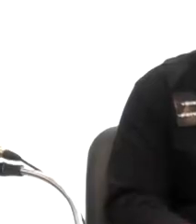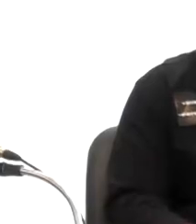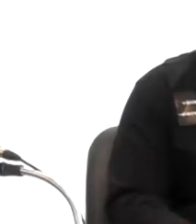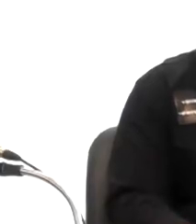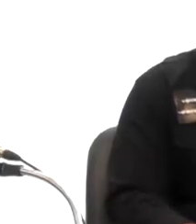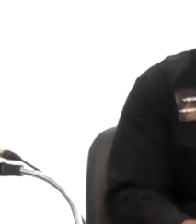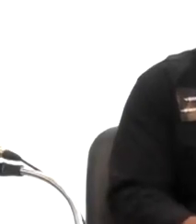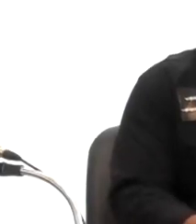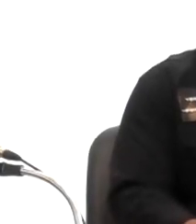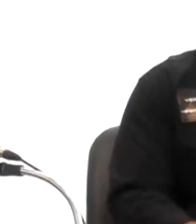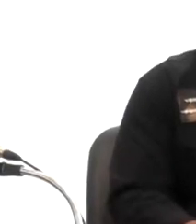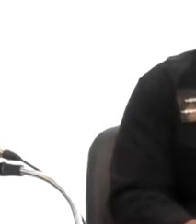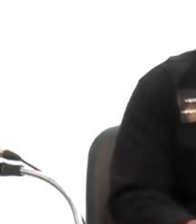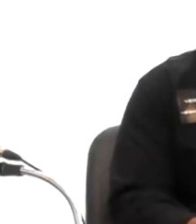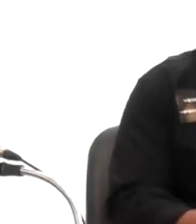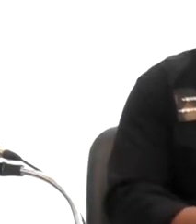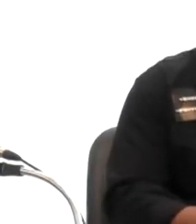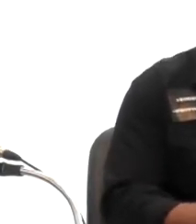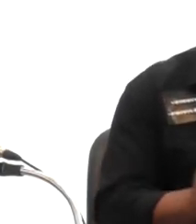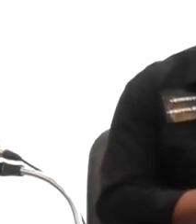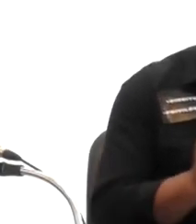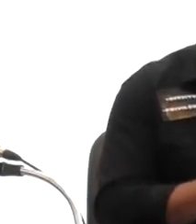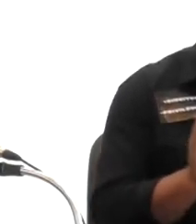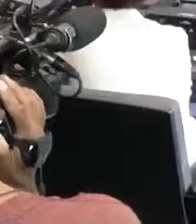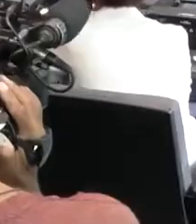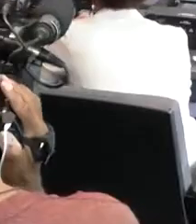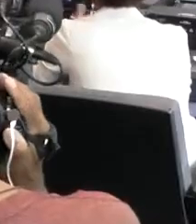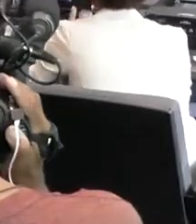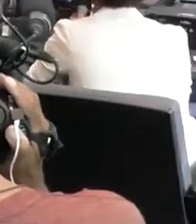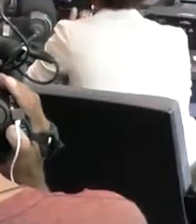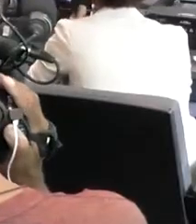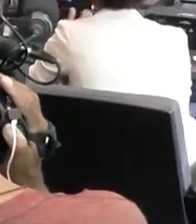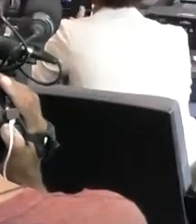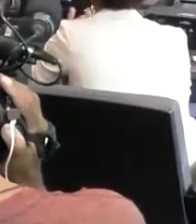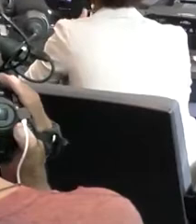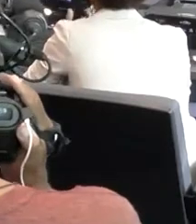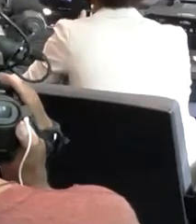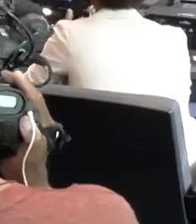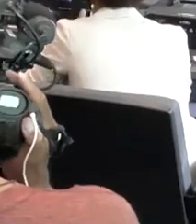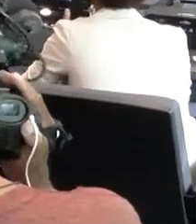artist E aí